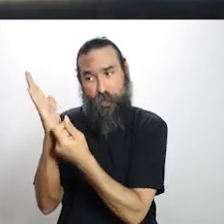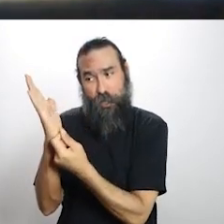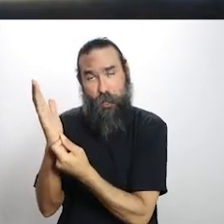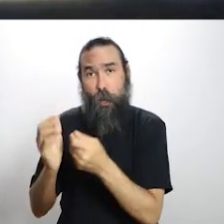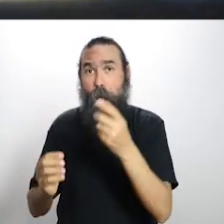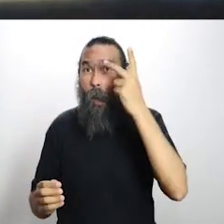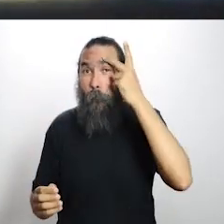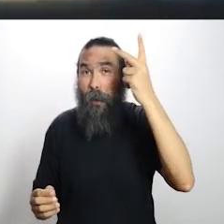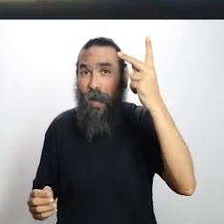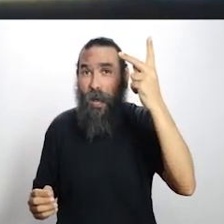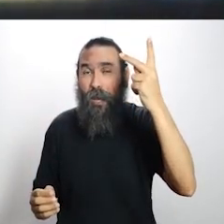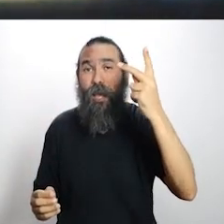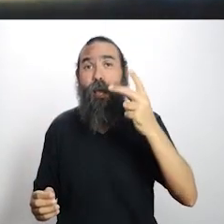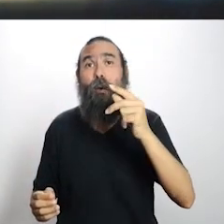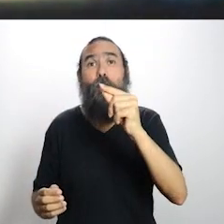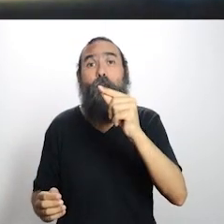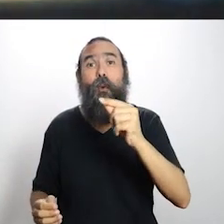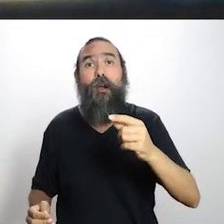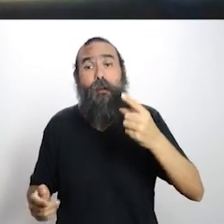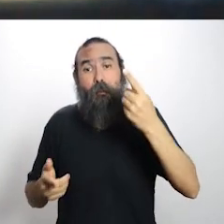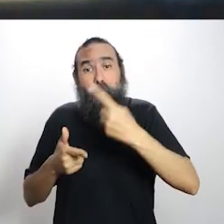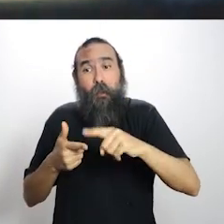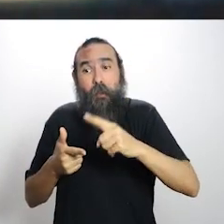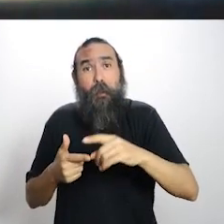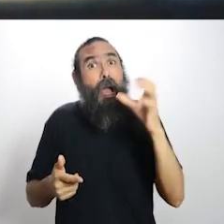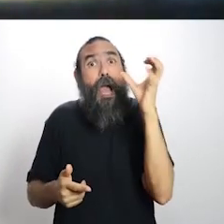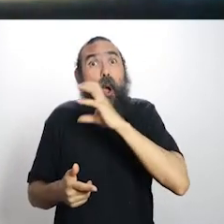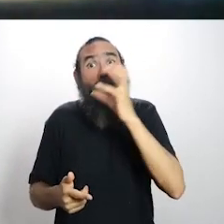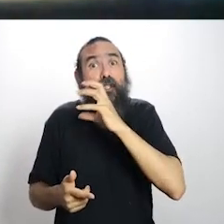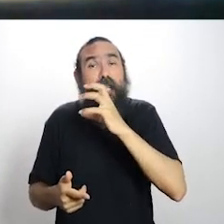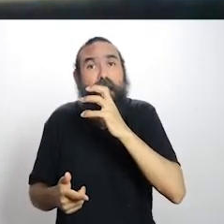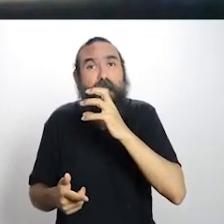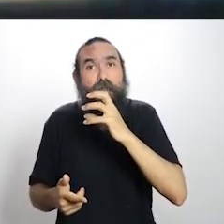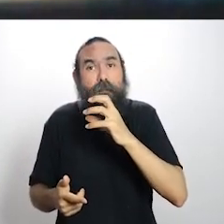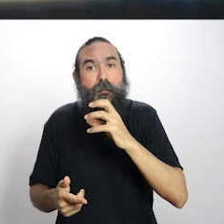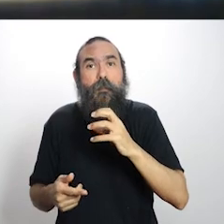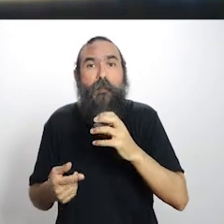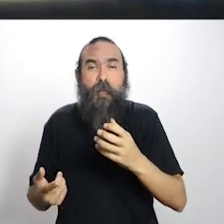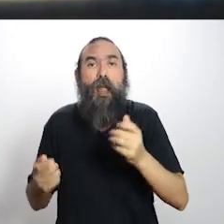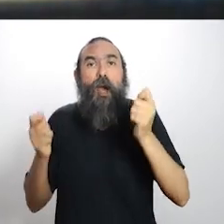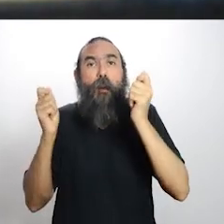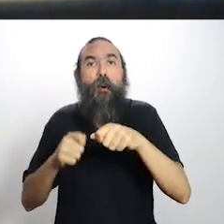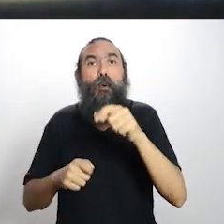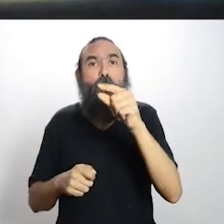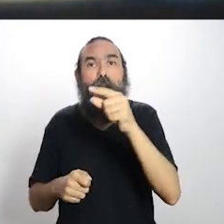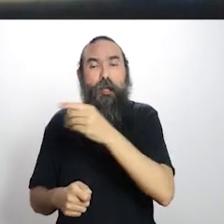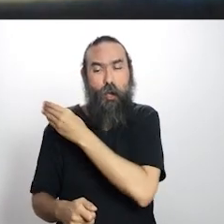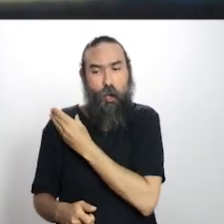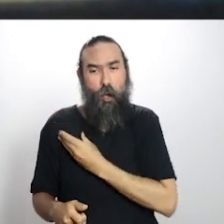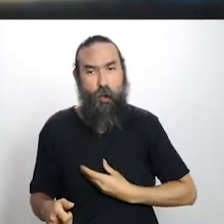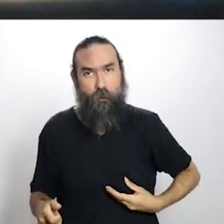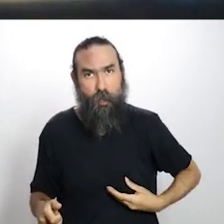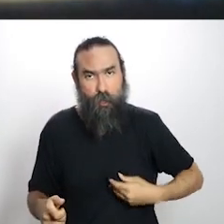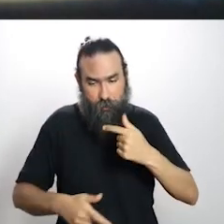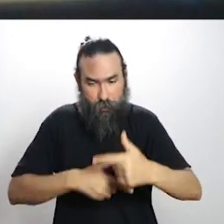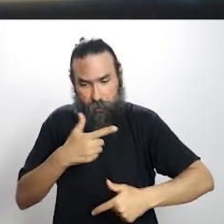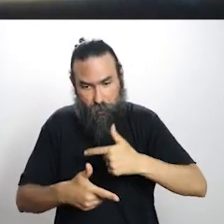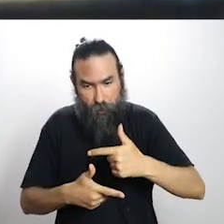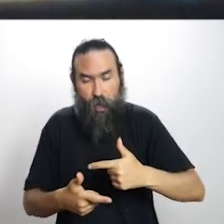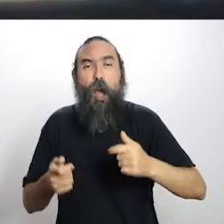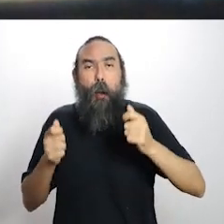emergenciais portanto ela permite um pouco mais de tranquilidade jurídica aos gestores públicos porque ela possibilita